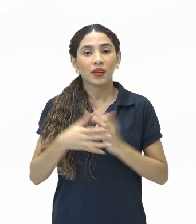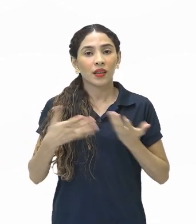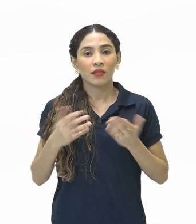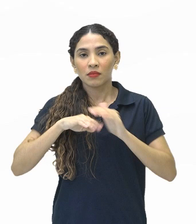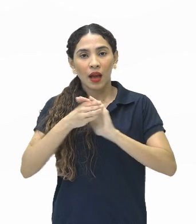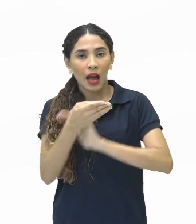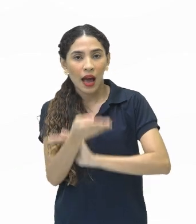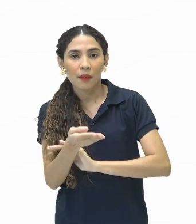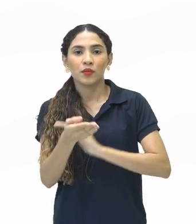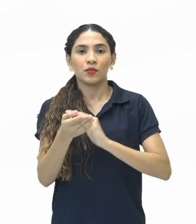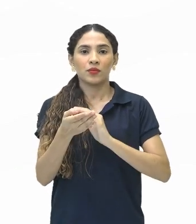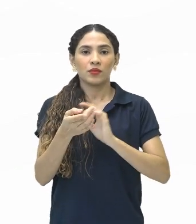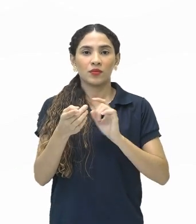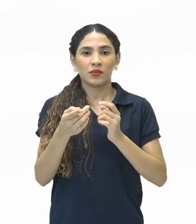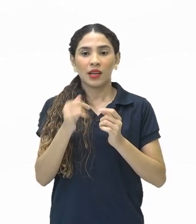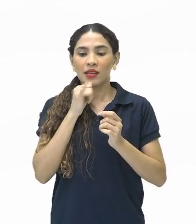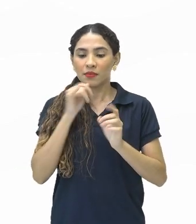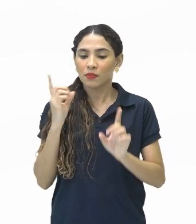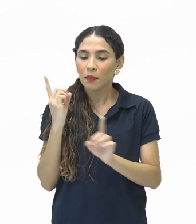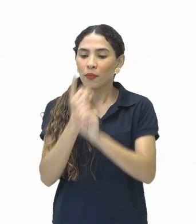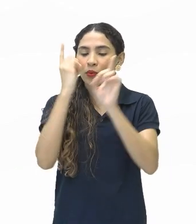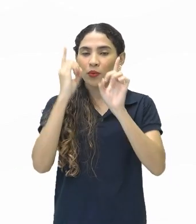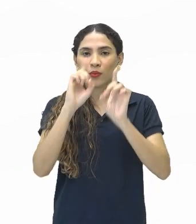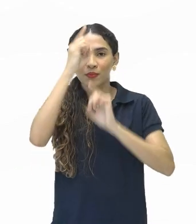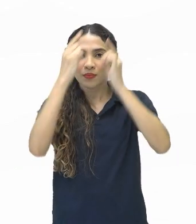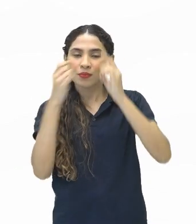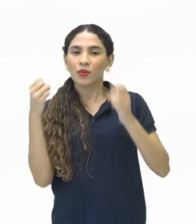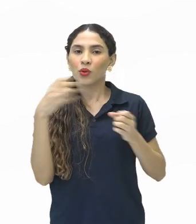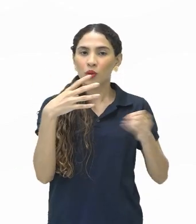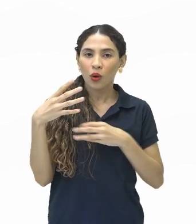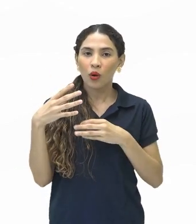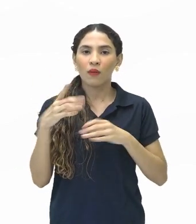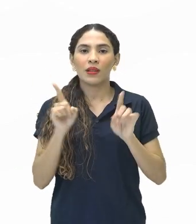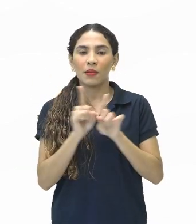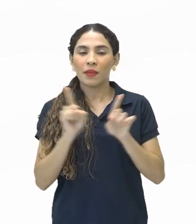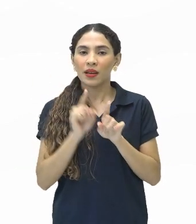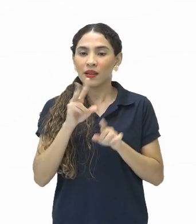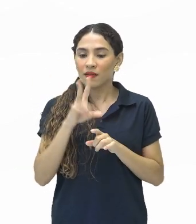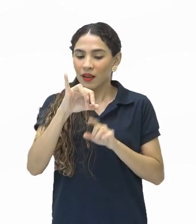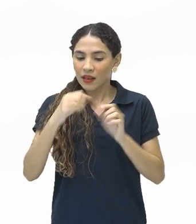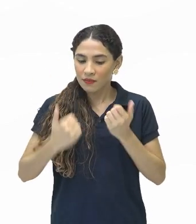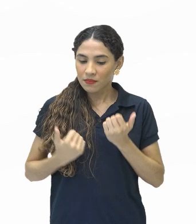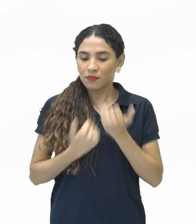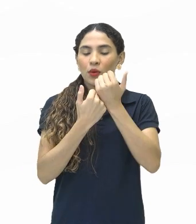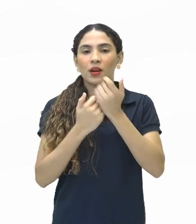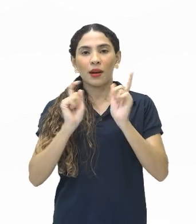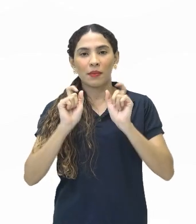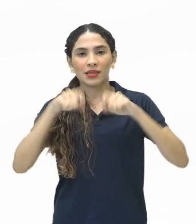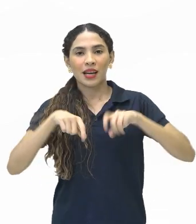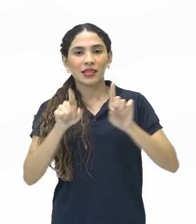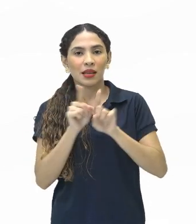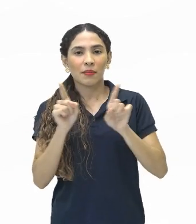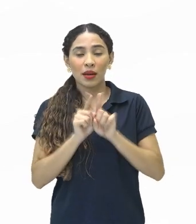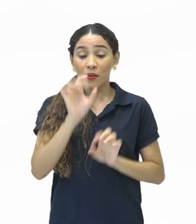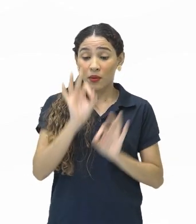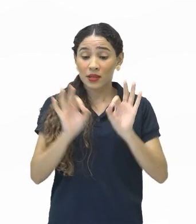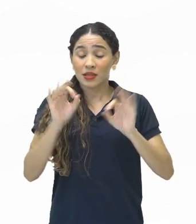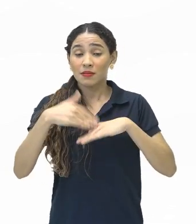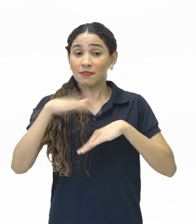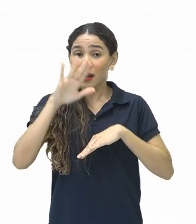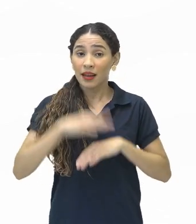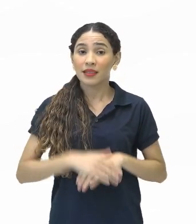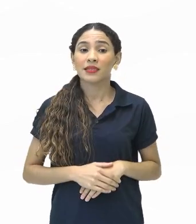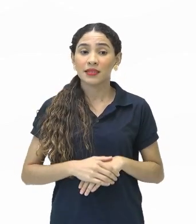hábito, ele descobre coisas novas, ele vai fortalecendo a sua capacidade, se preparando